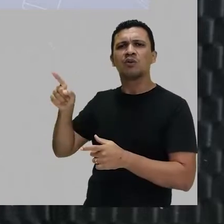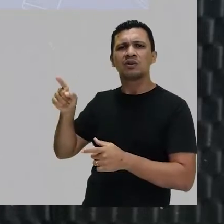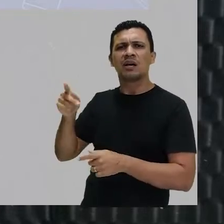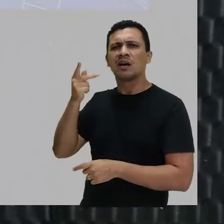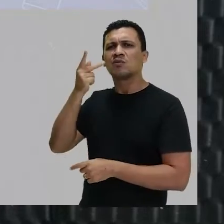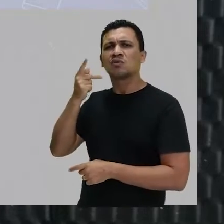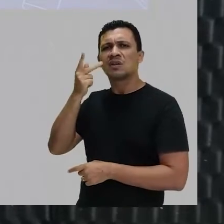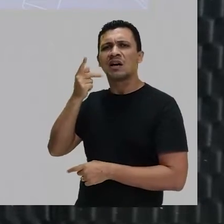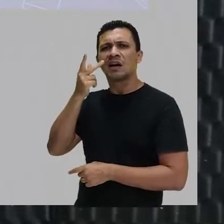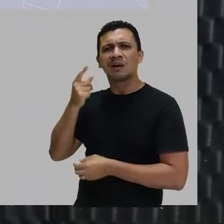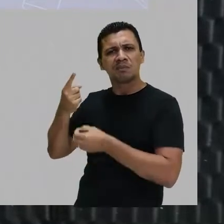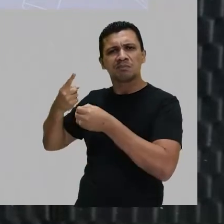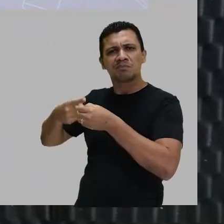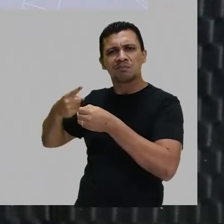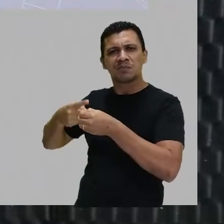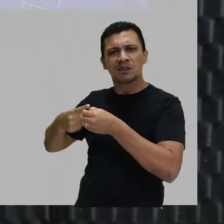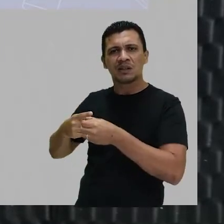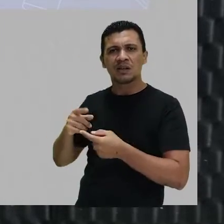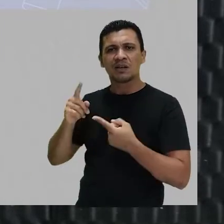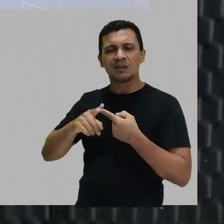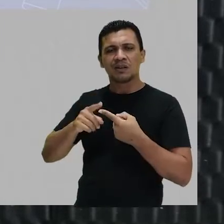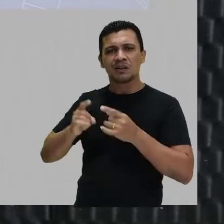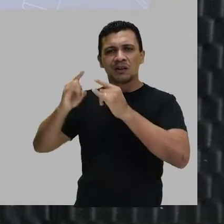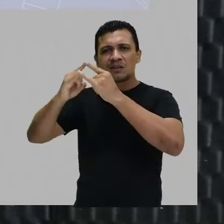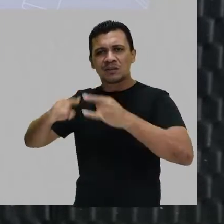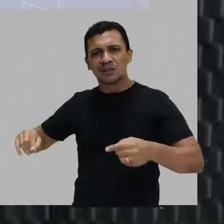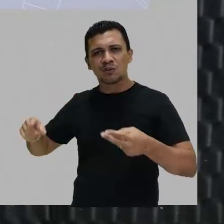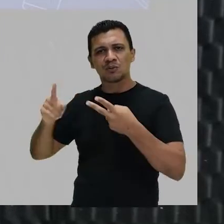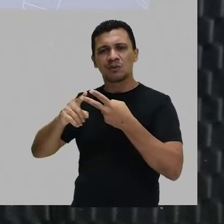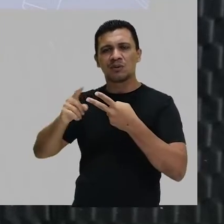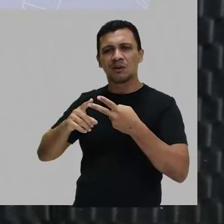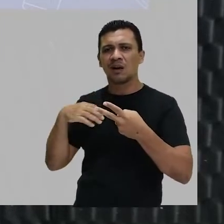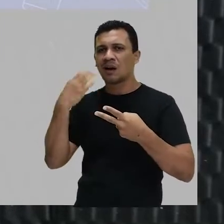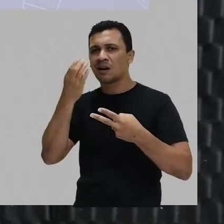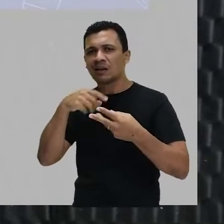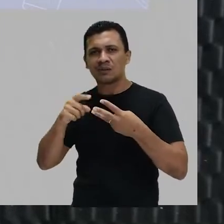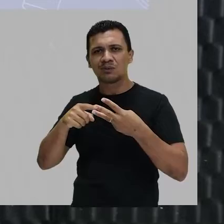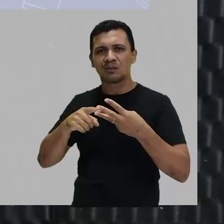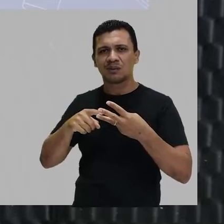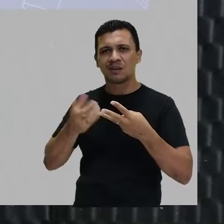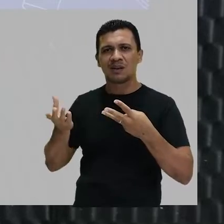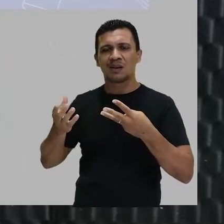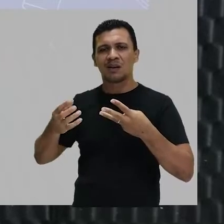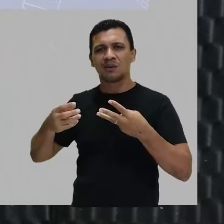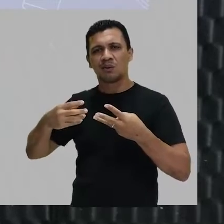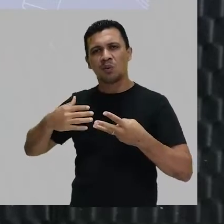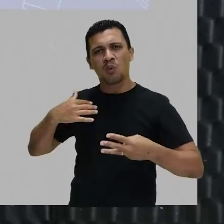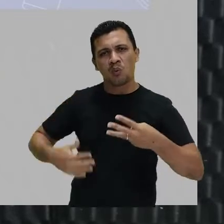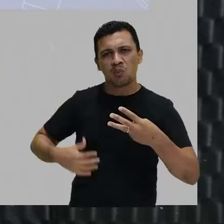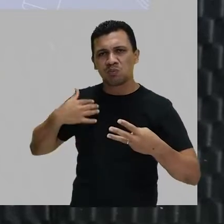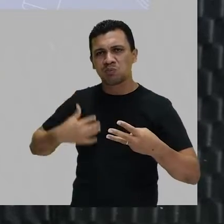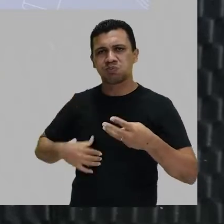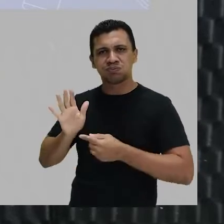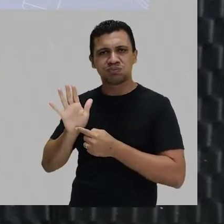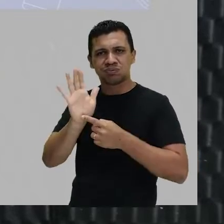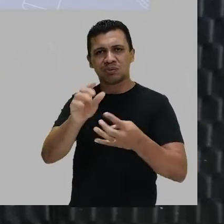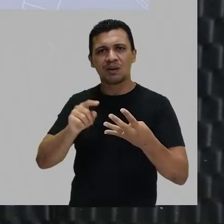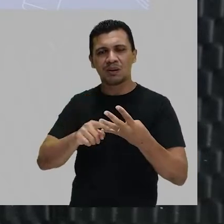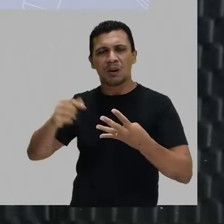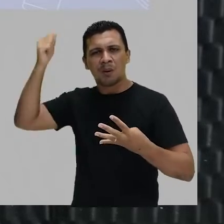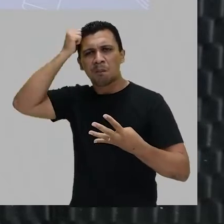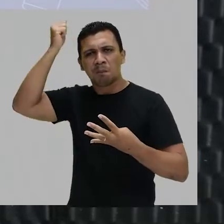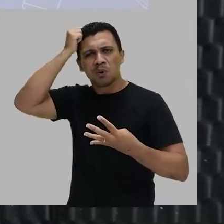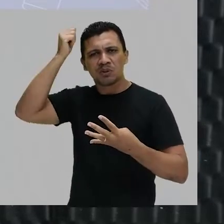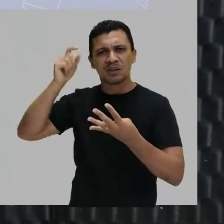Ceará, e eles misturam circo, canto, coreografia, manipulação de bonecos em tamanhos